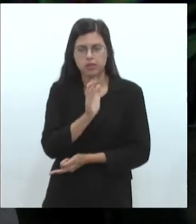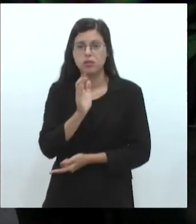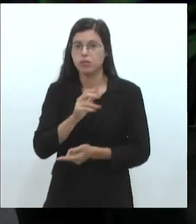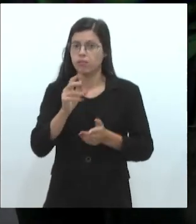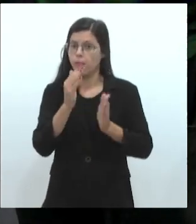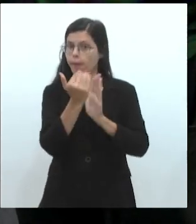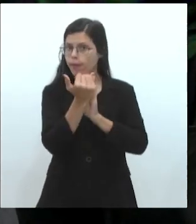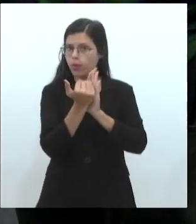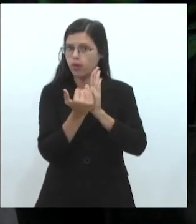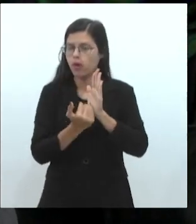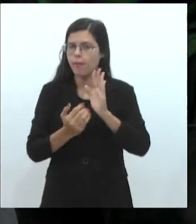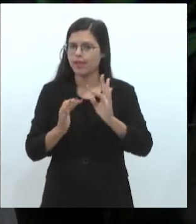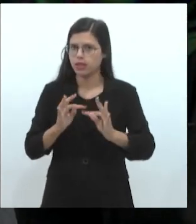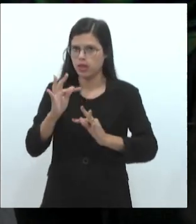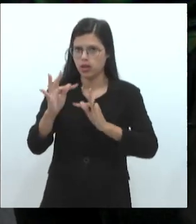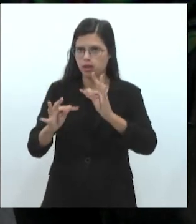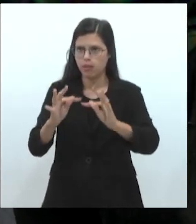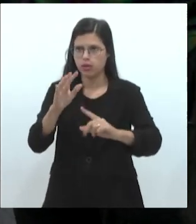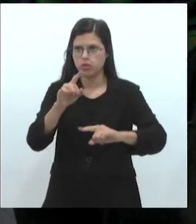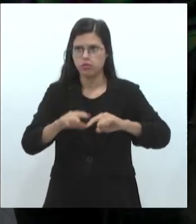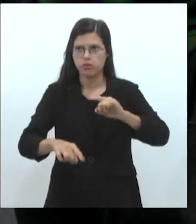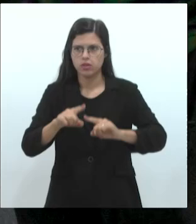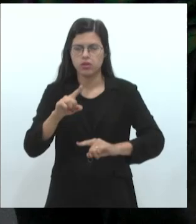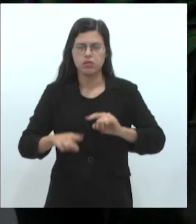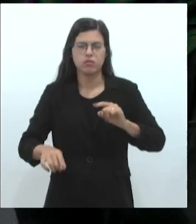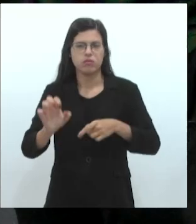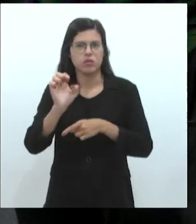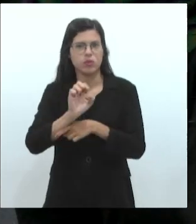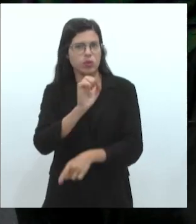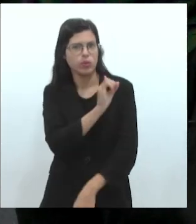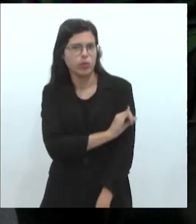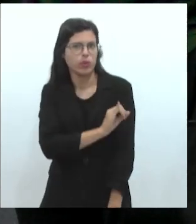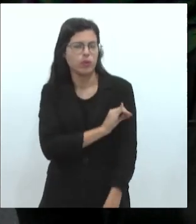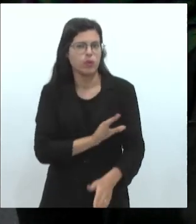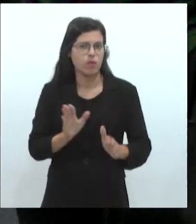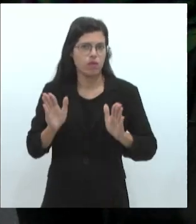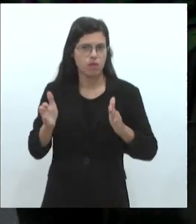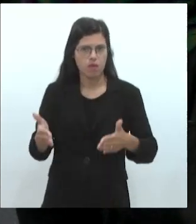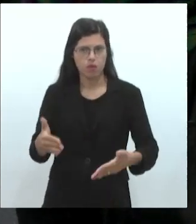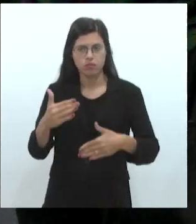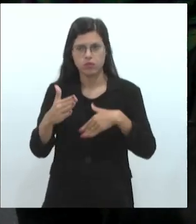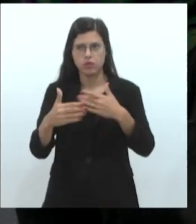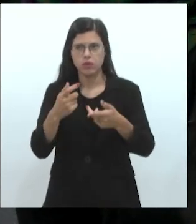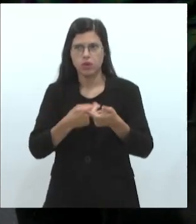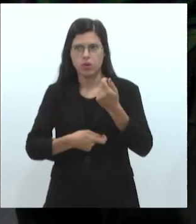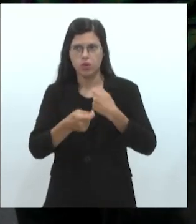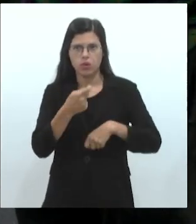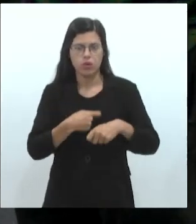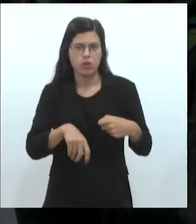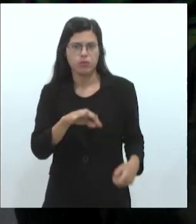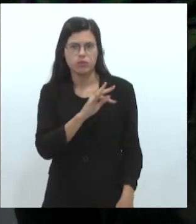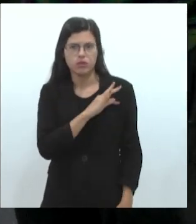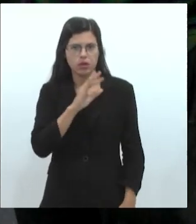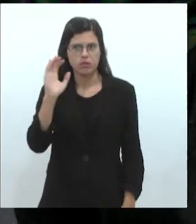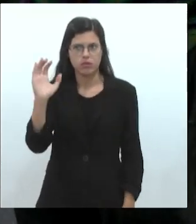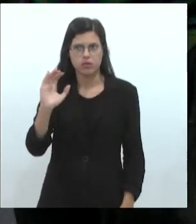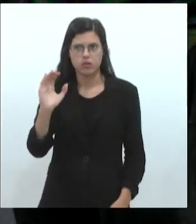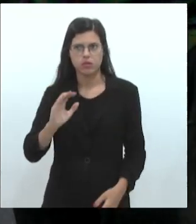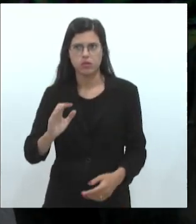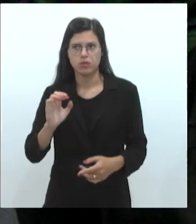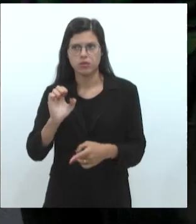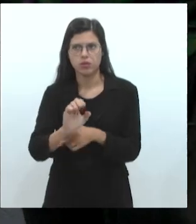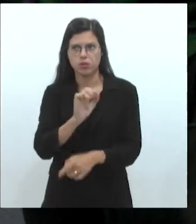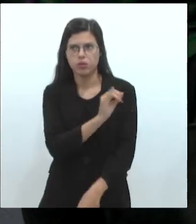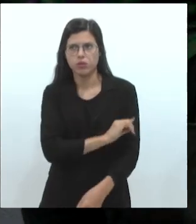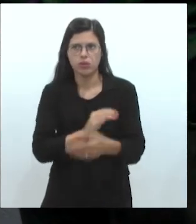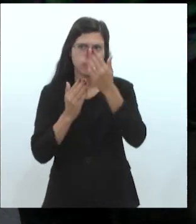de resíduos aqui do Estado do Rio de Janeiro, muito no sentido de desenvolvimento econômico, social, técnico, científico do Estado do Rio de Janeiro.